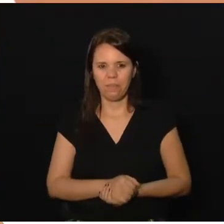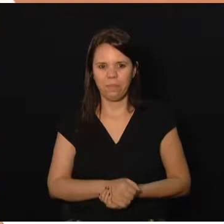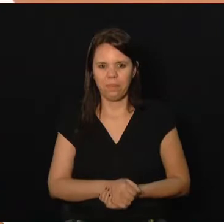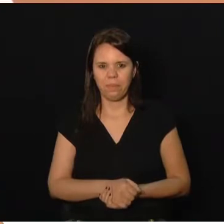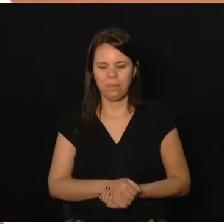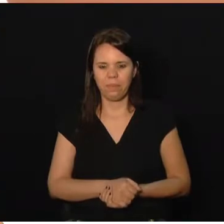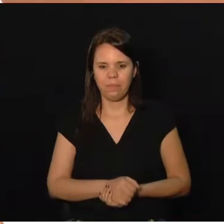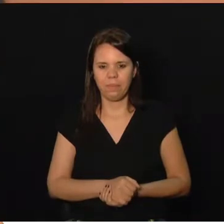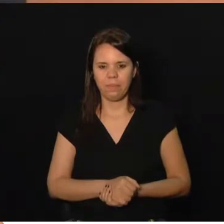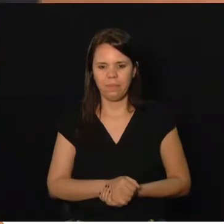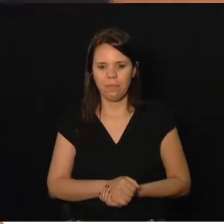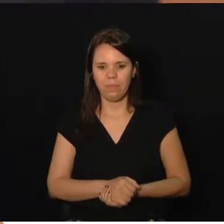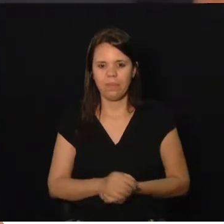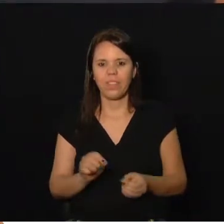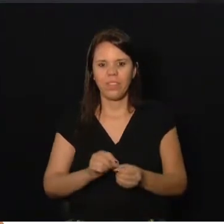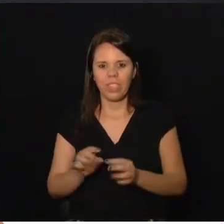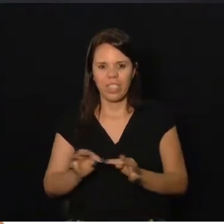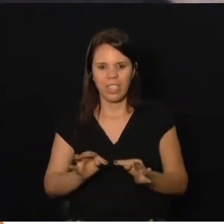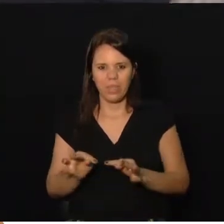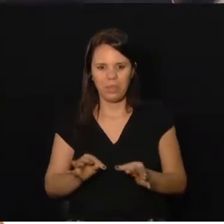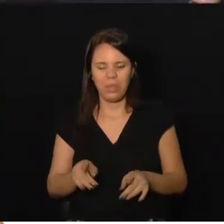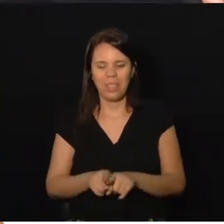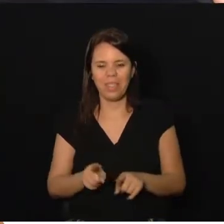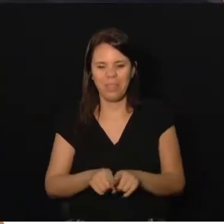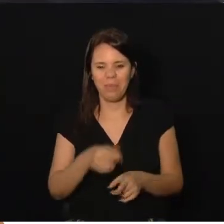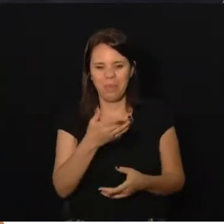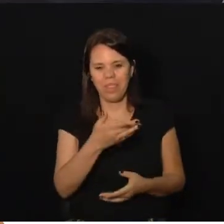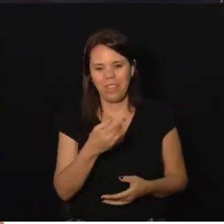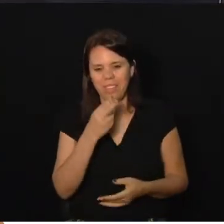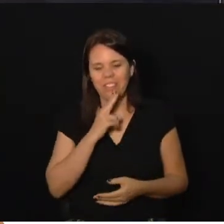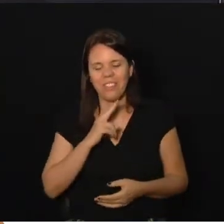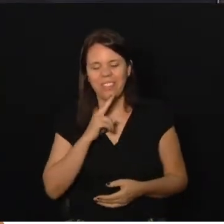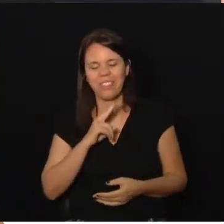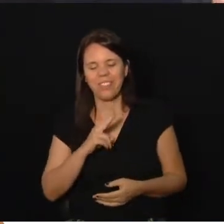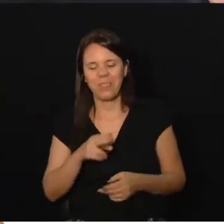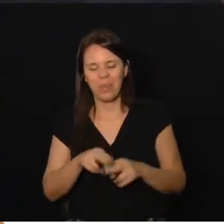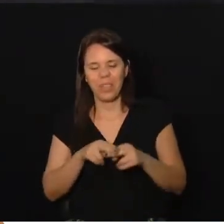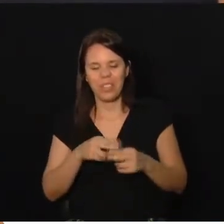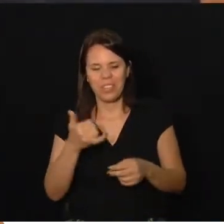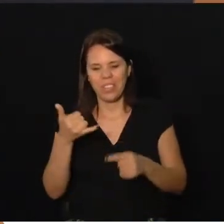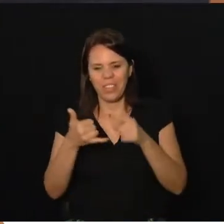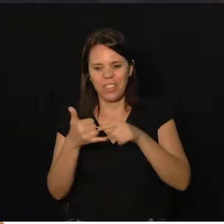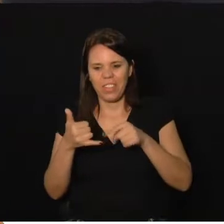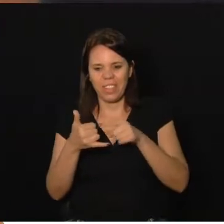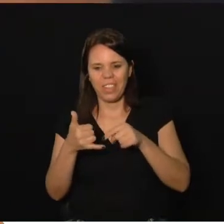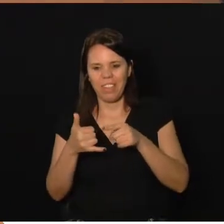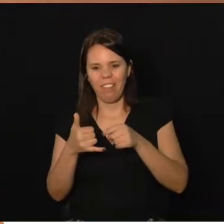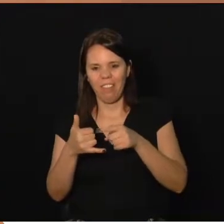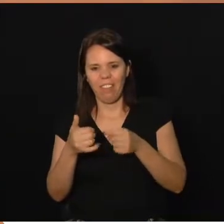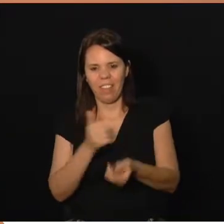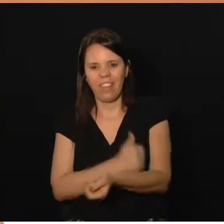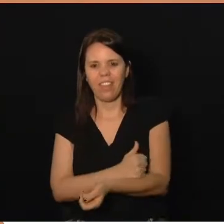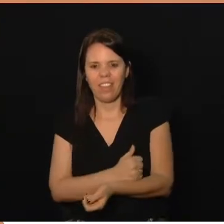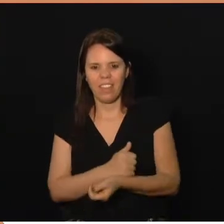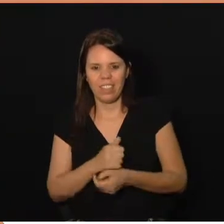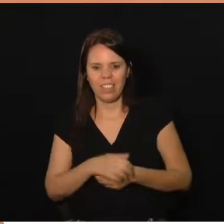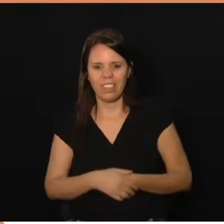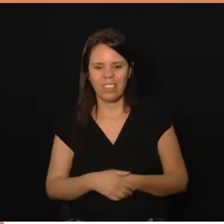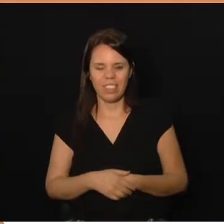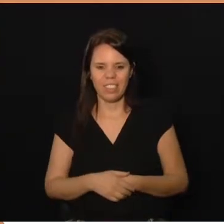Nossa, já vai ter que fazer tratamento já. São as dependências, né, que ela estava falando, dependências